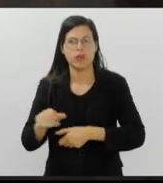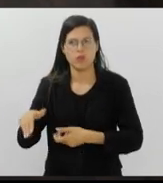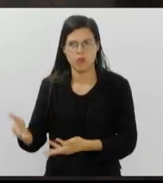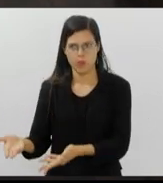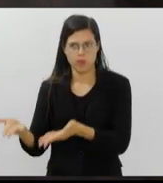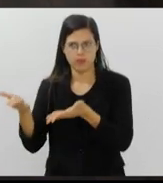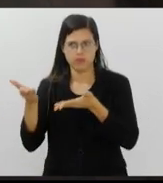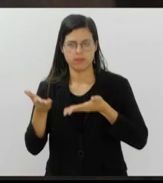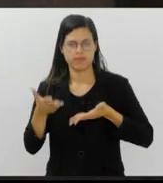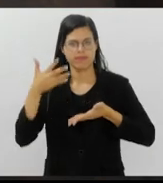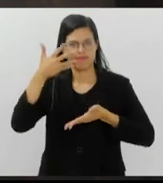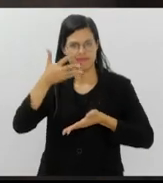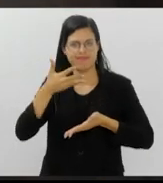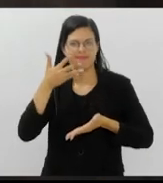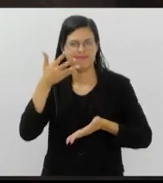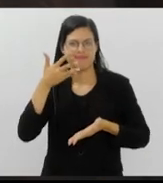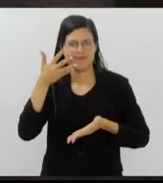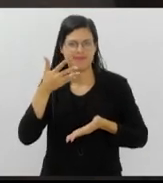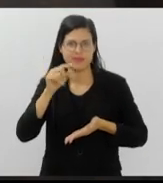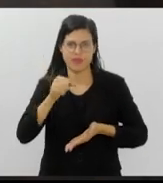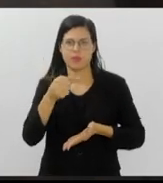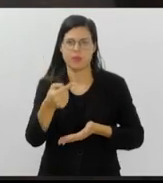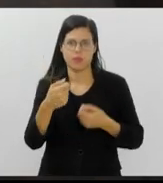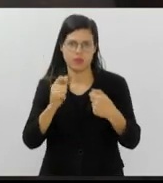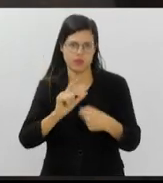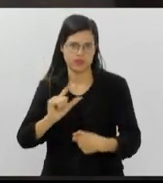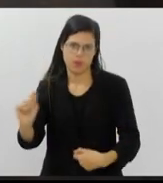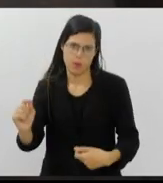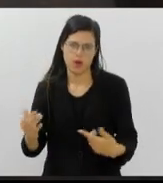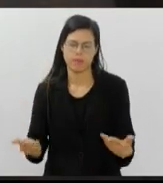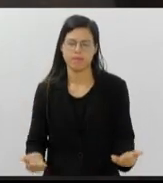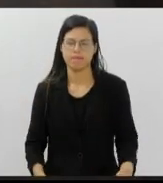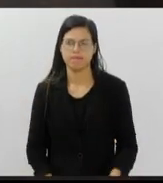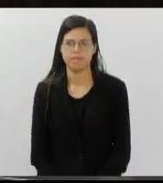para fazer a sua fala, porque ela vai precisar se ausentar.